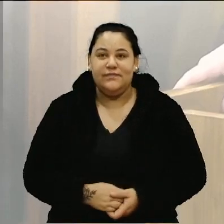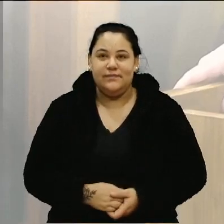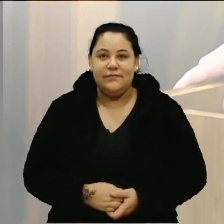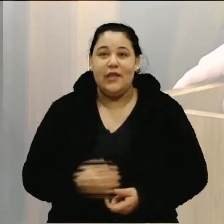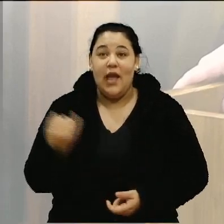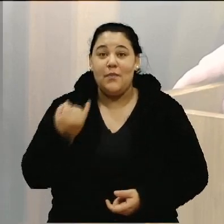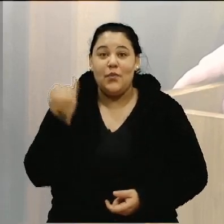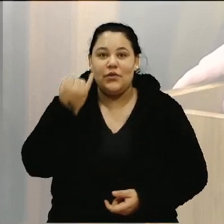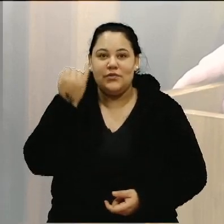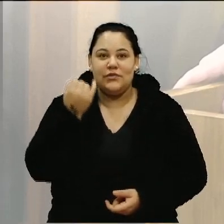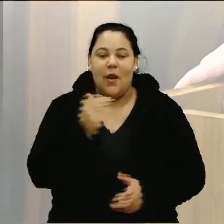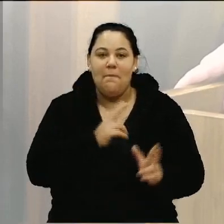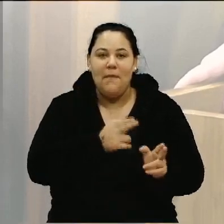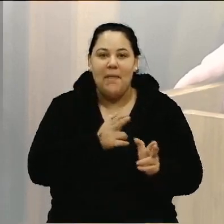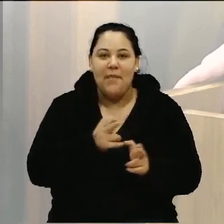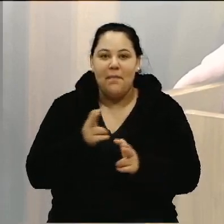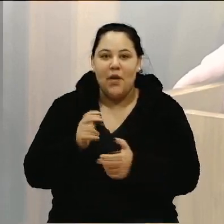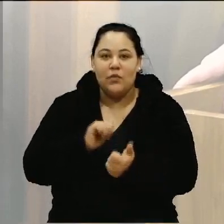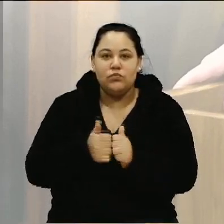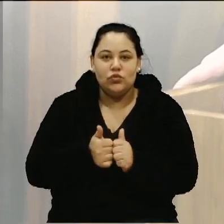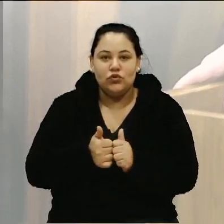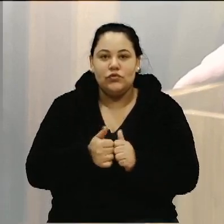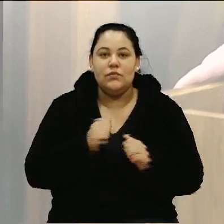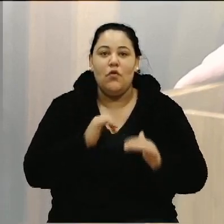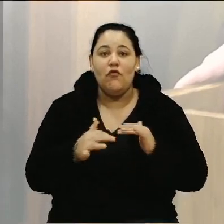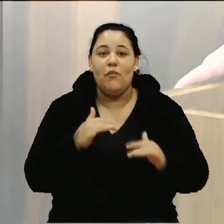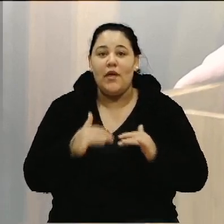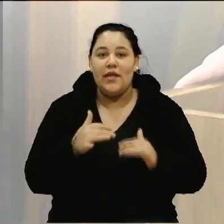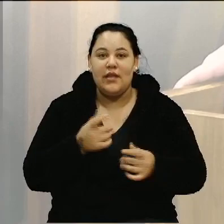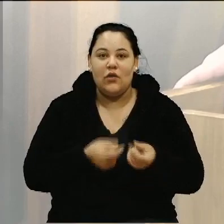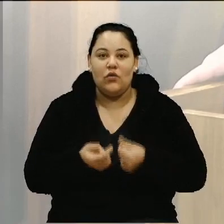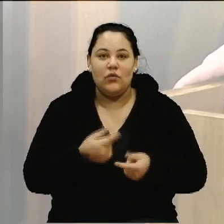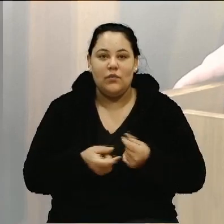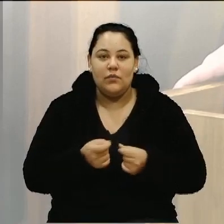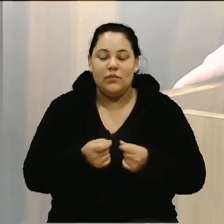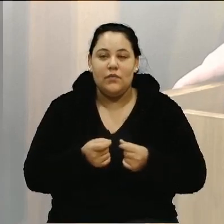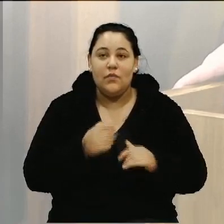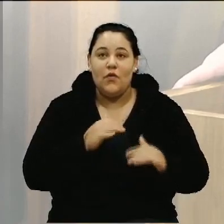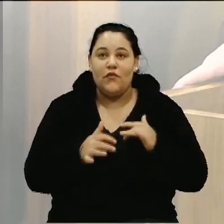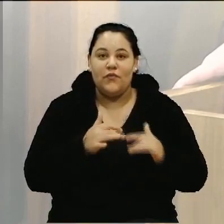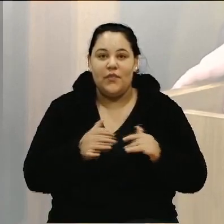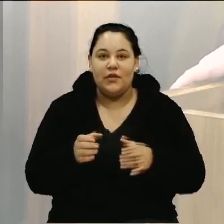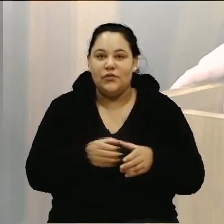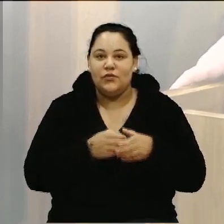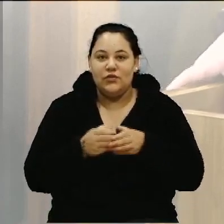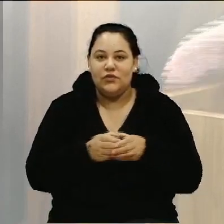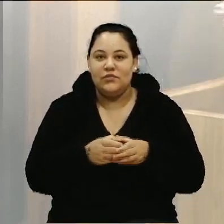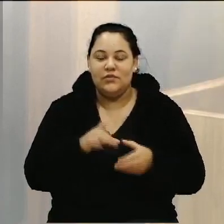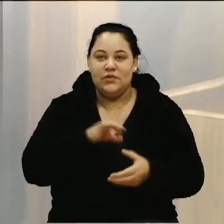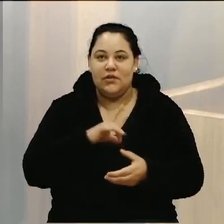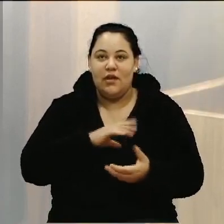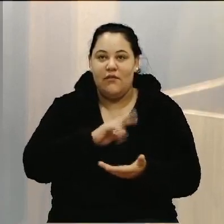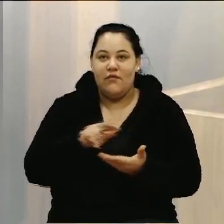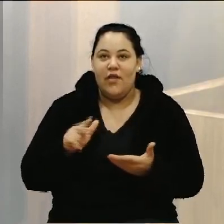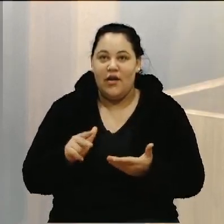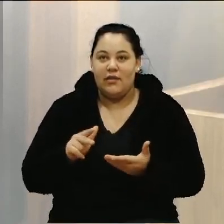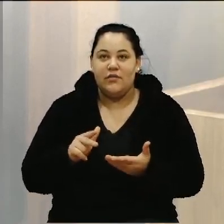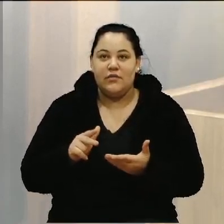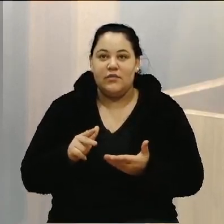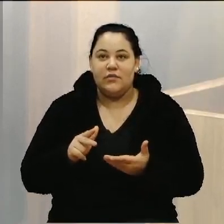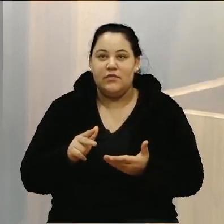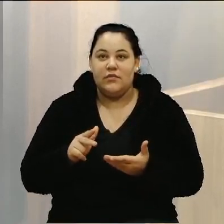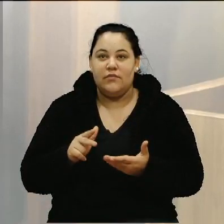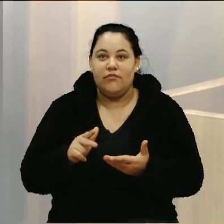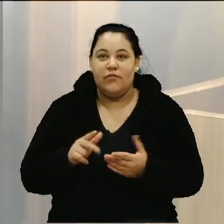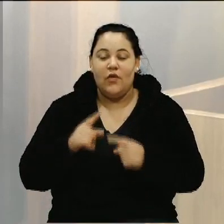do atirador desportivo, que movimenta a economia, que movimenta o turismo, que tem várias competições, inclusive no município